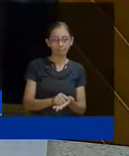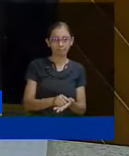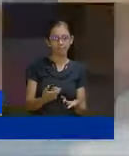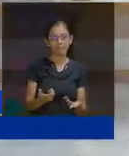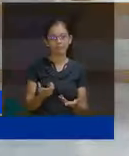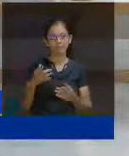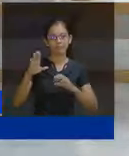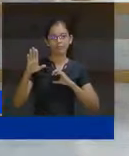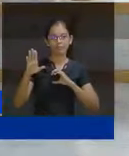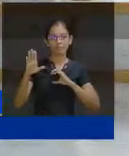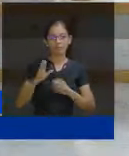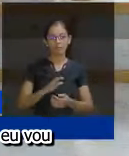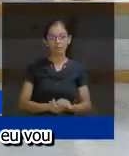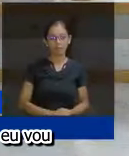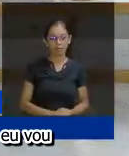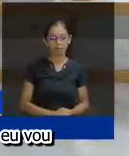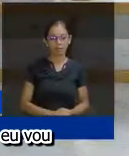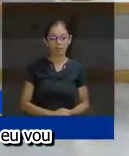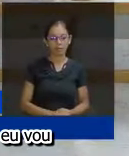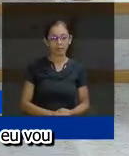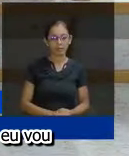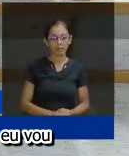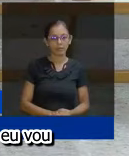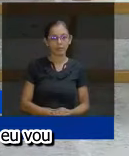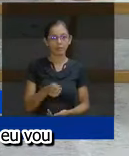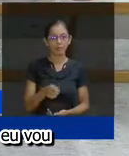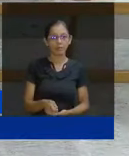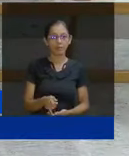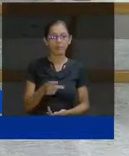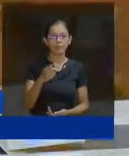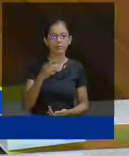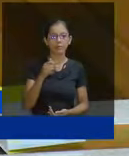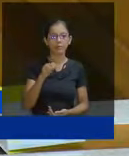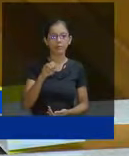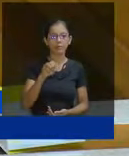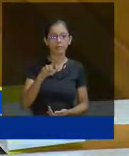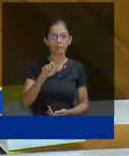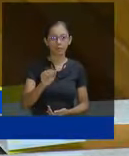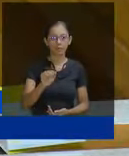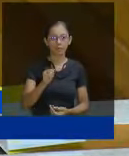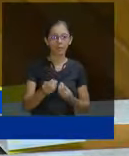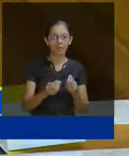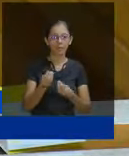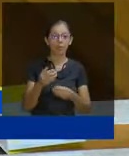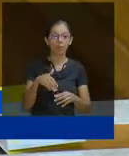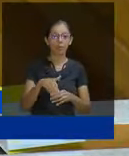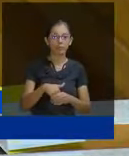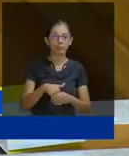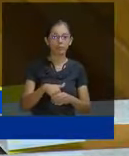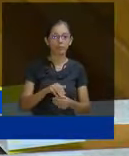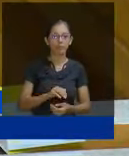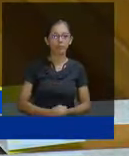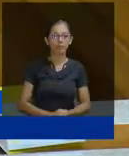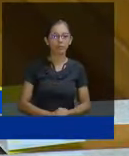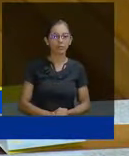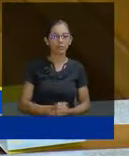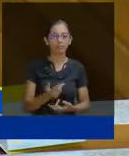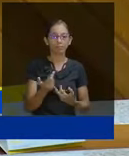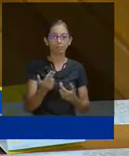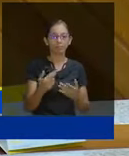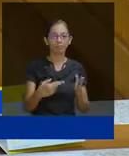voto. Foco na parte central da mesa. Santos. Presidente, eu vou acompanhar a